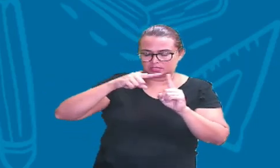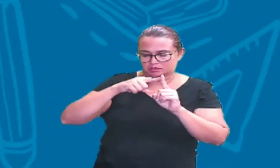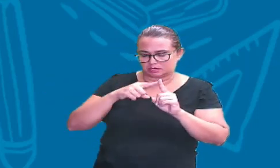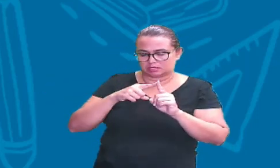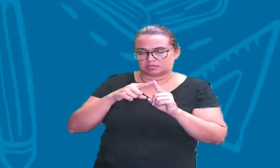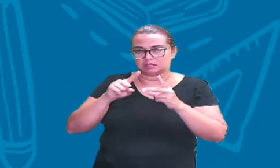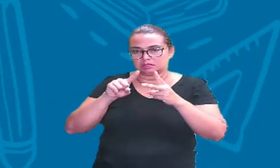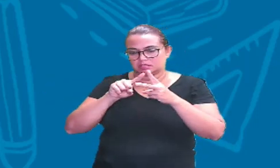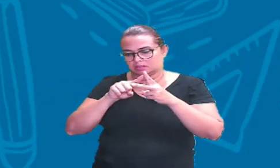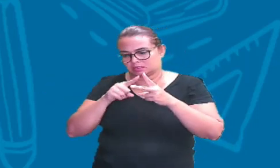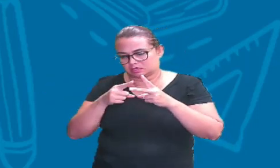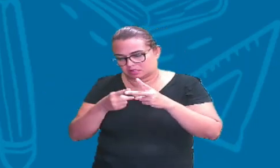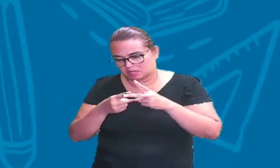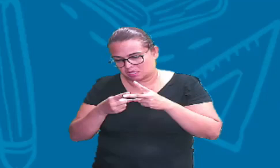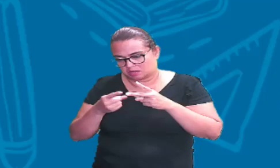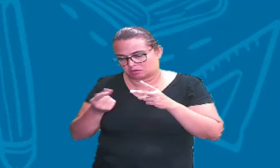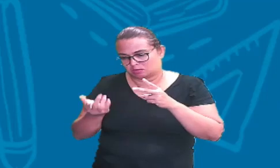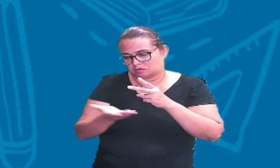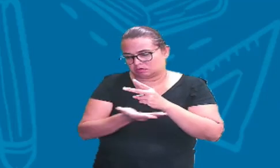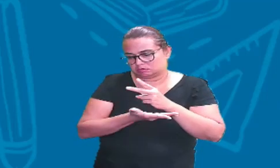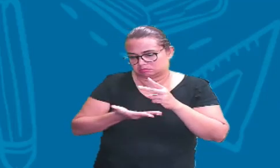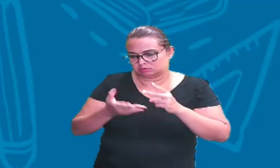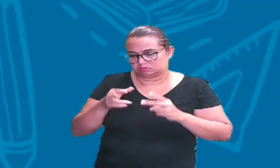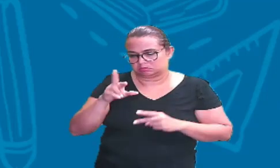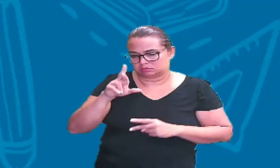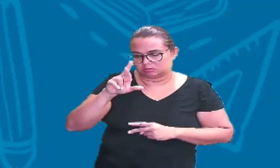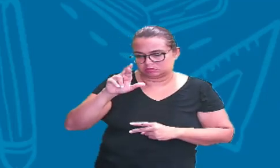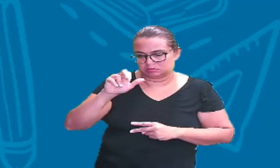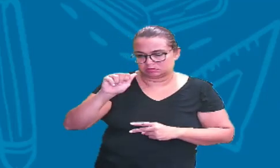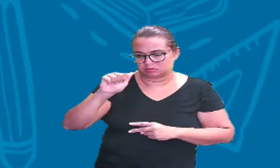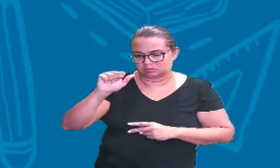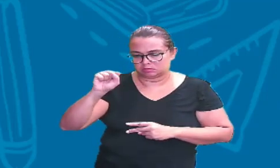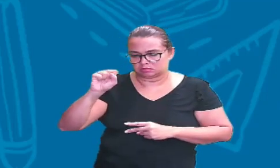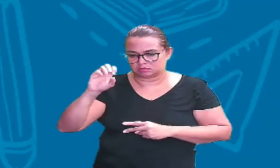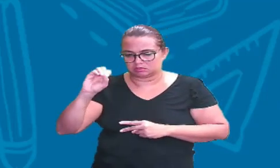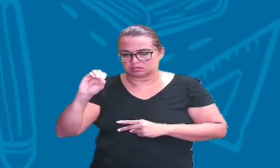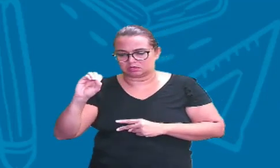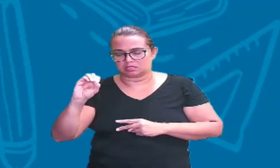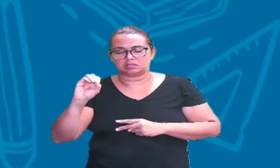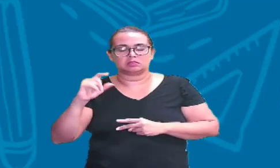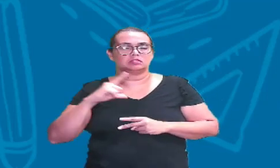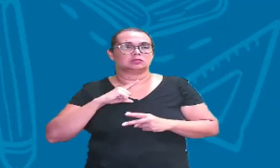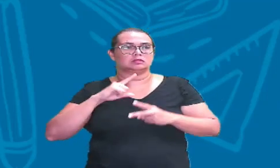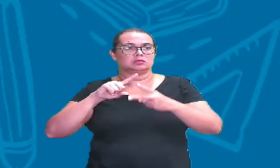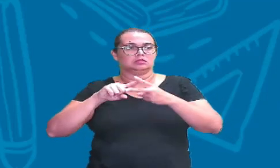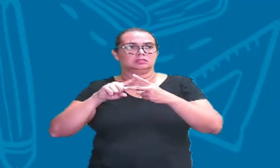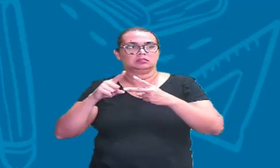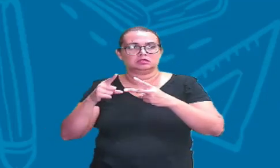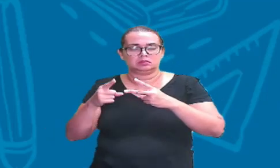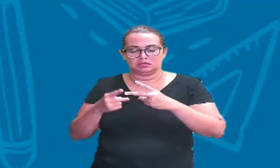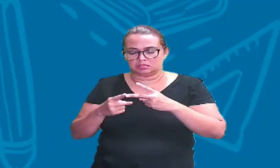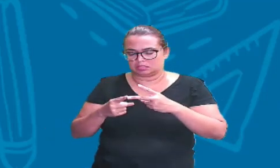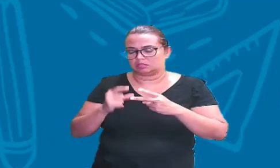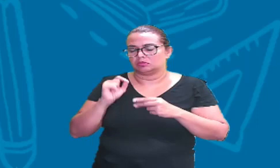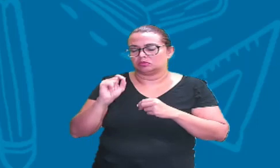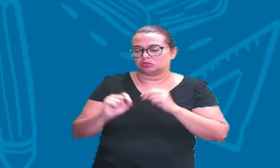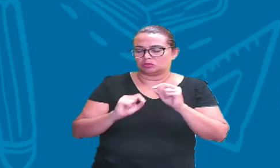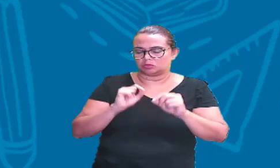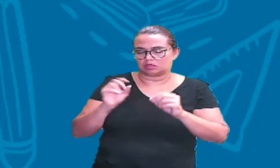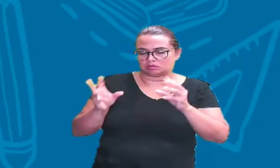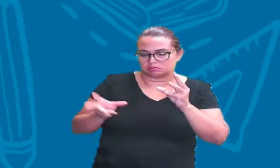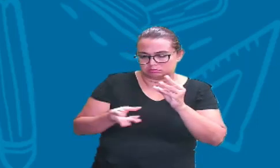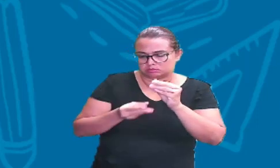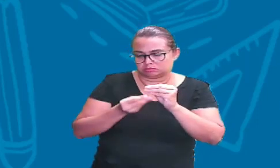um ângulo raso, eu consigo identificar uma angulação suplementar e